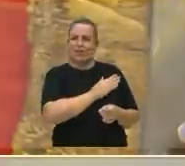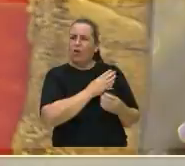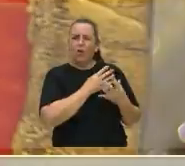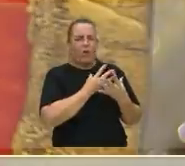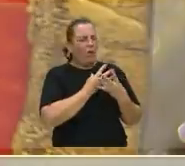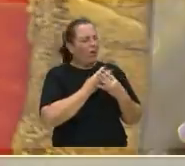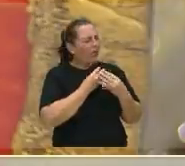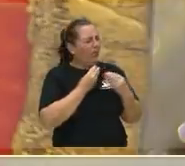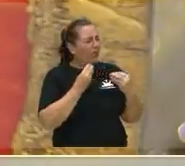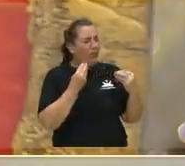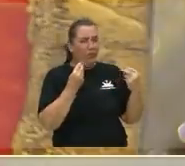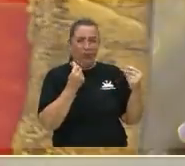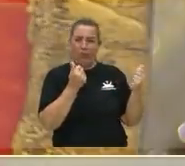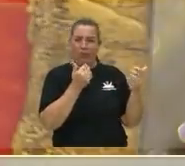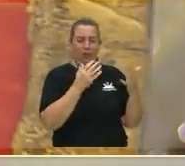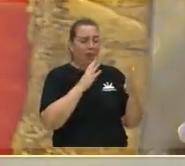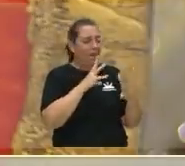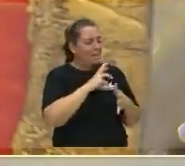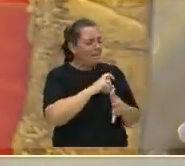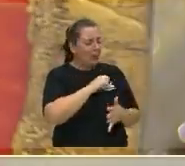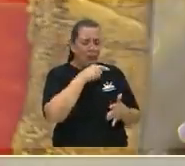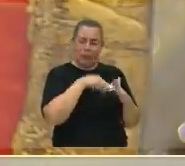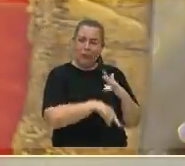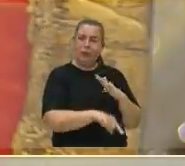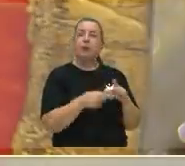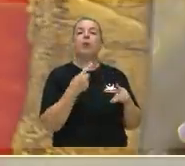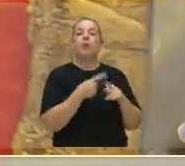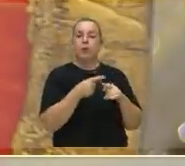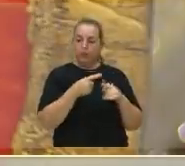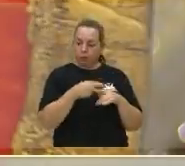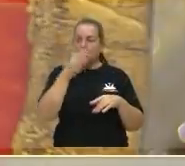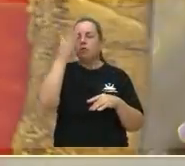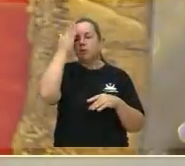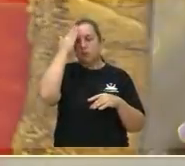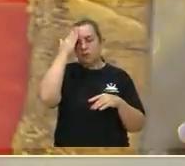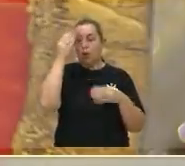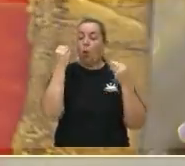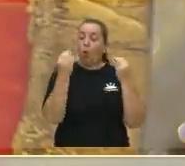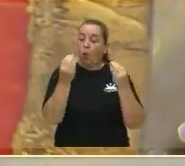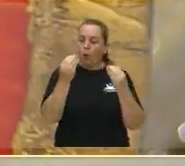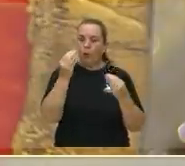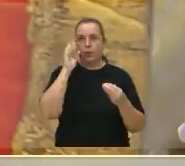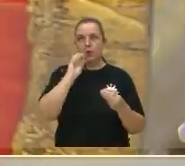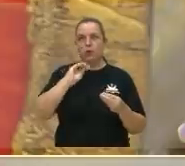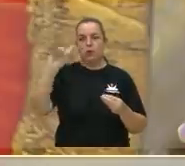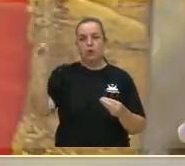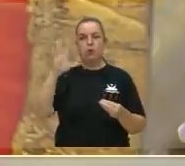de amor é porque eu reconheço o quanto deus me ama